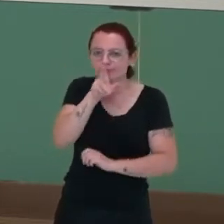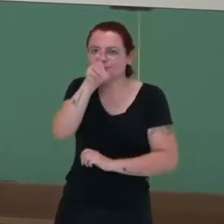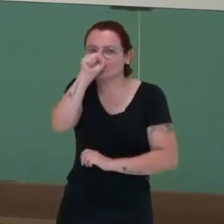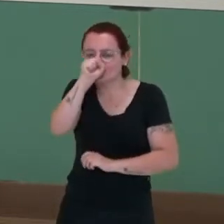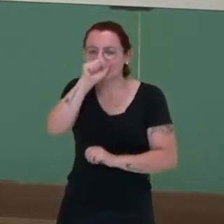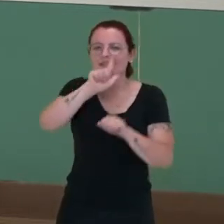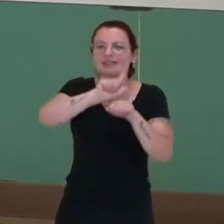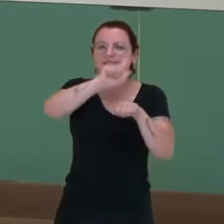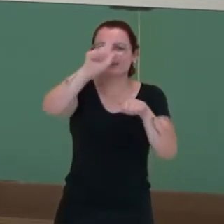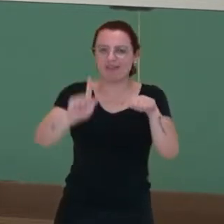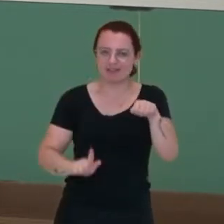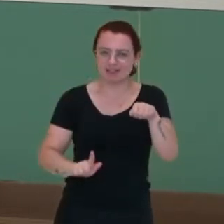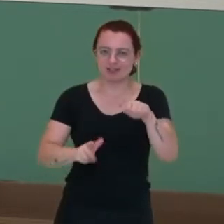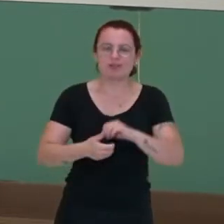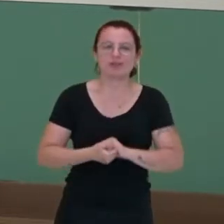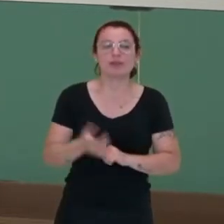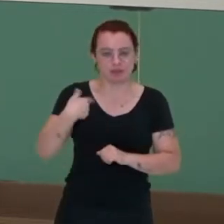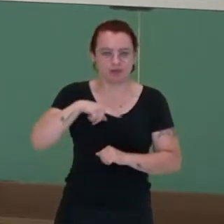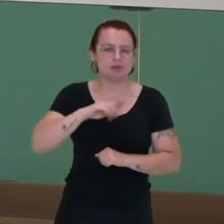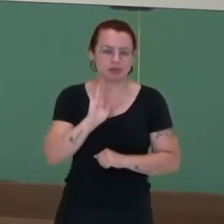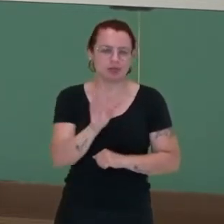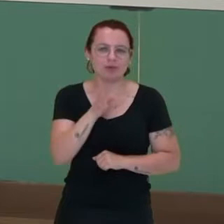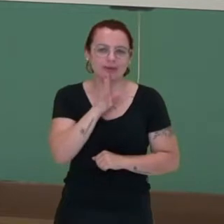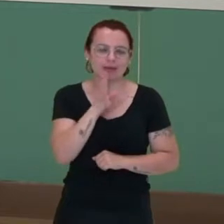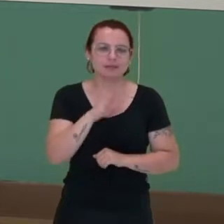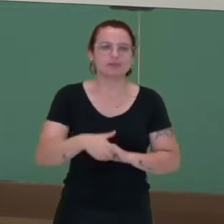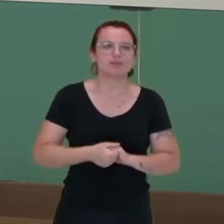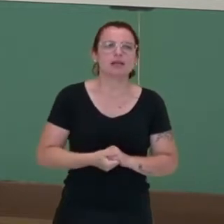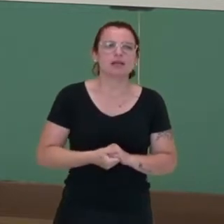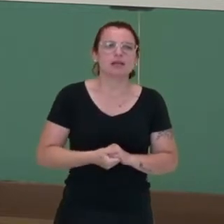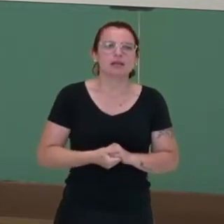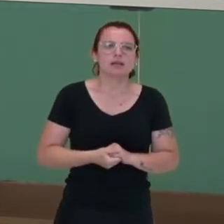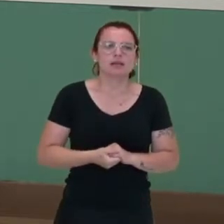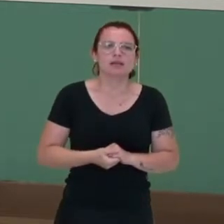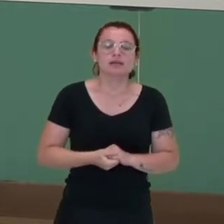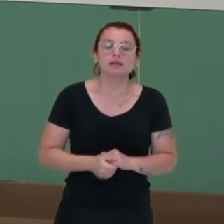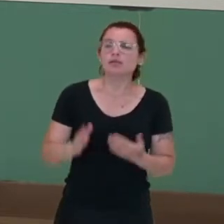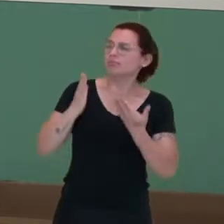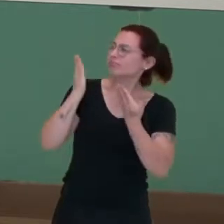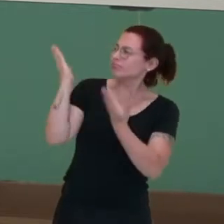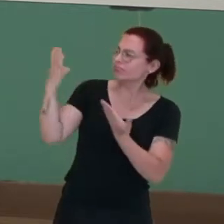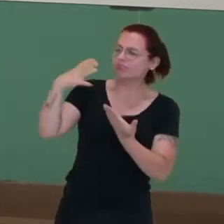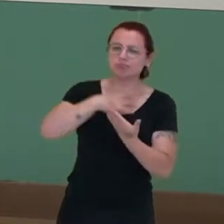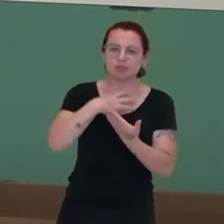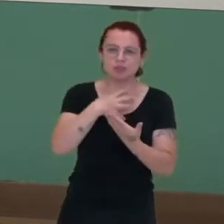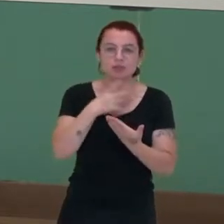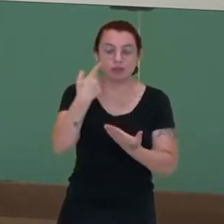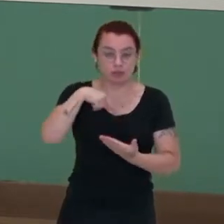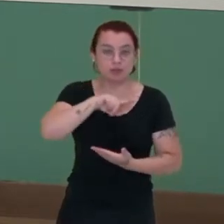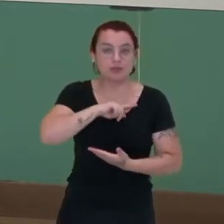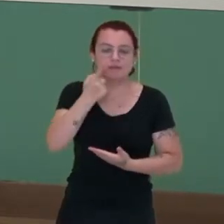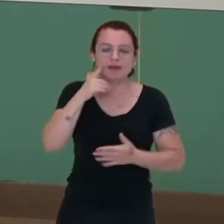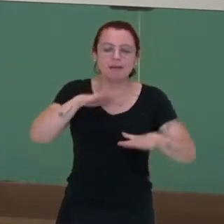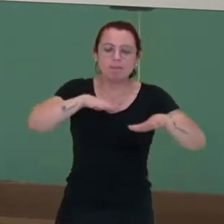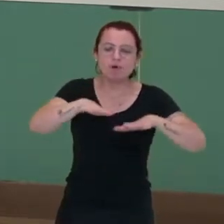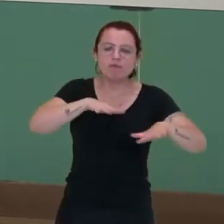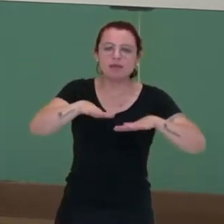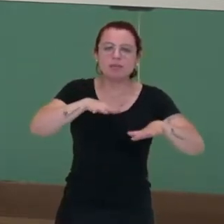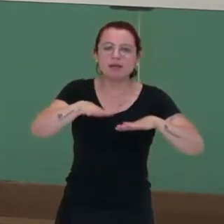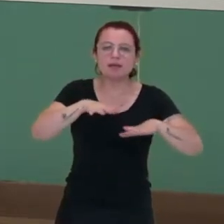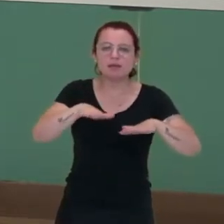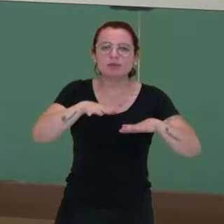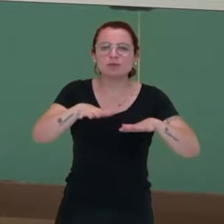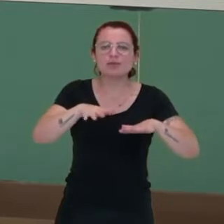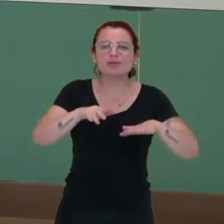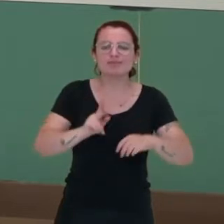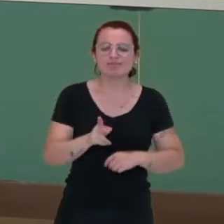ou seja, da gravidade, como a gente conhece, certo? Então, nessa situação, eu posso considerar como movimento em